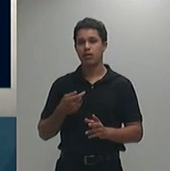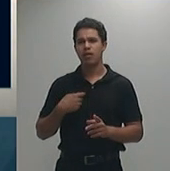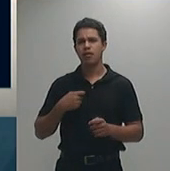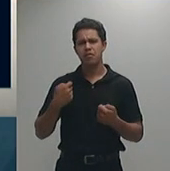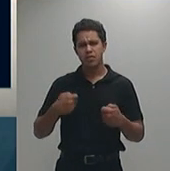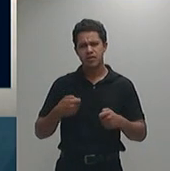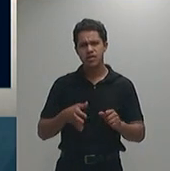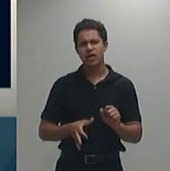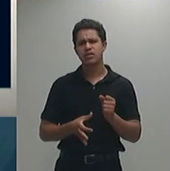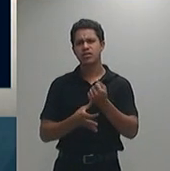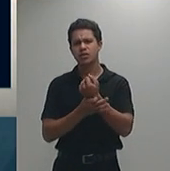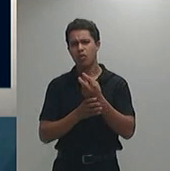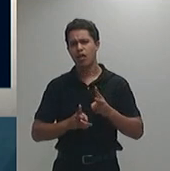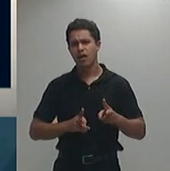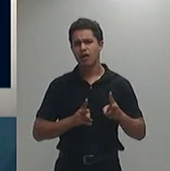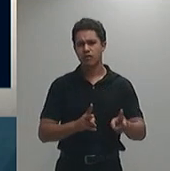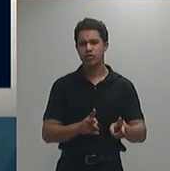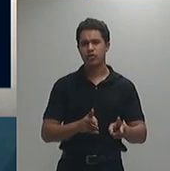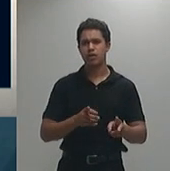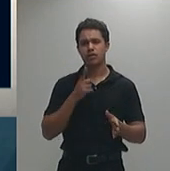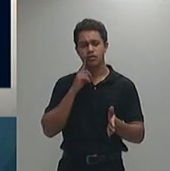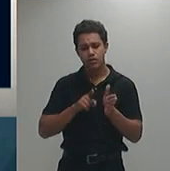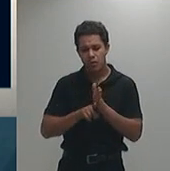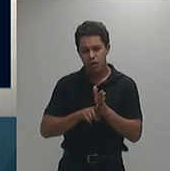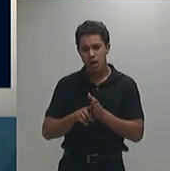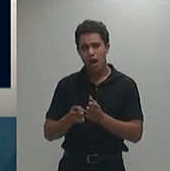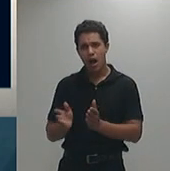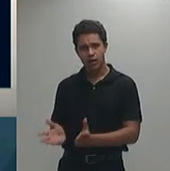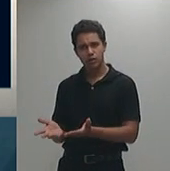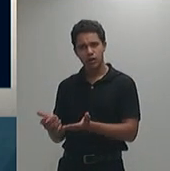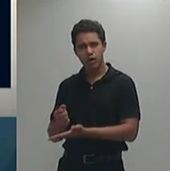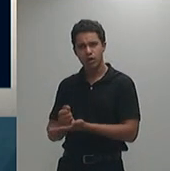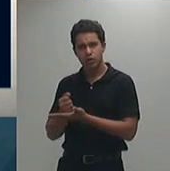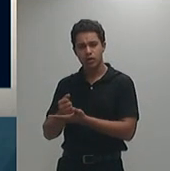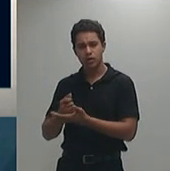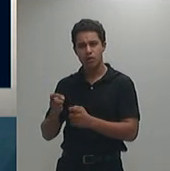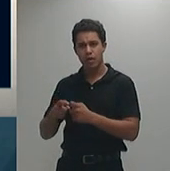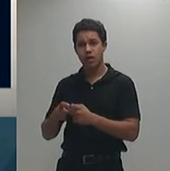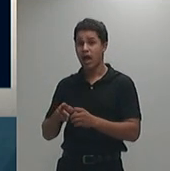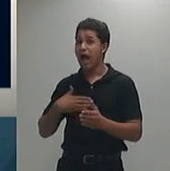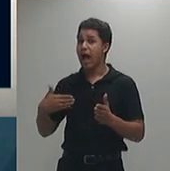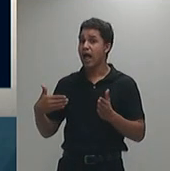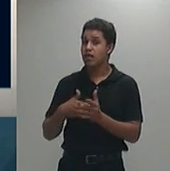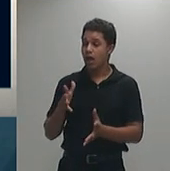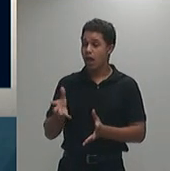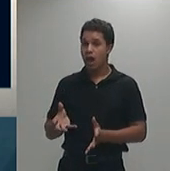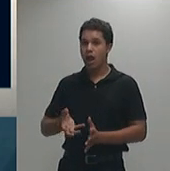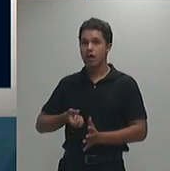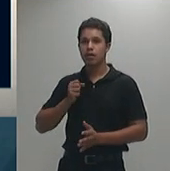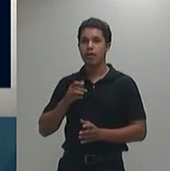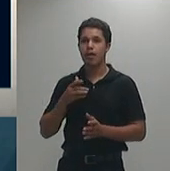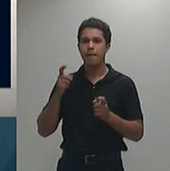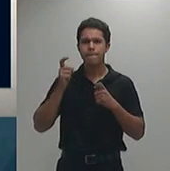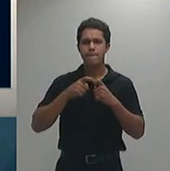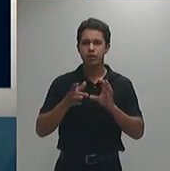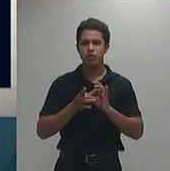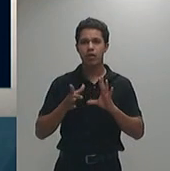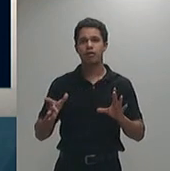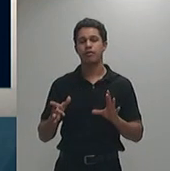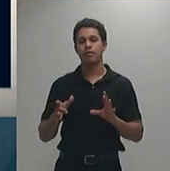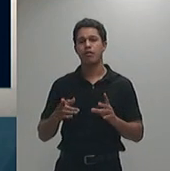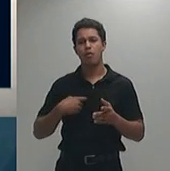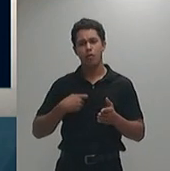assegurar a continuidade dos cuidados assistenciais até a efetiva alta médica o força da interpretação sistemática